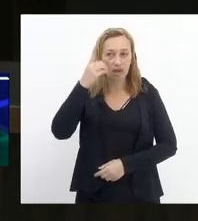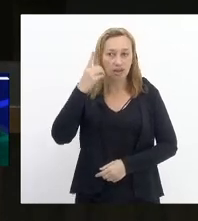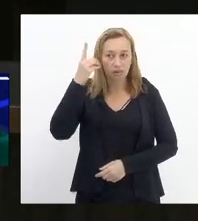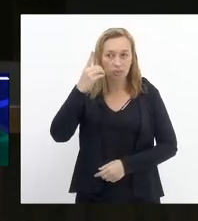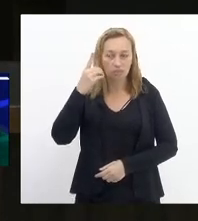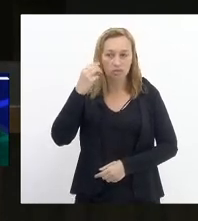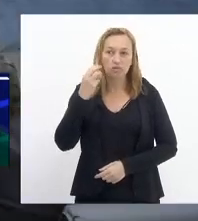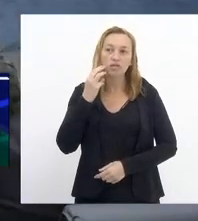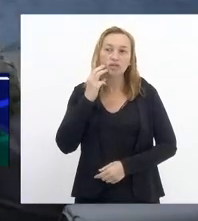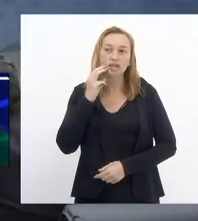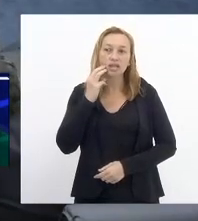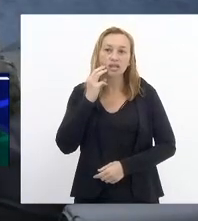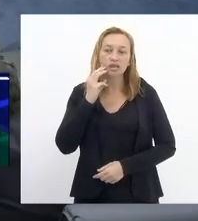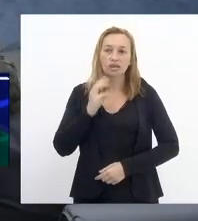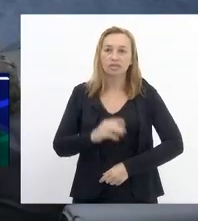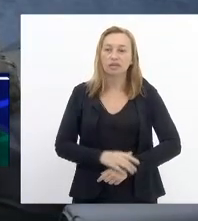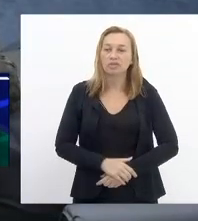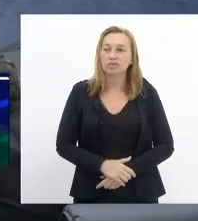Carneiro.